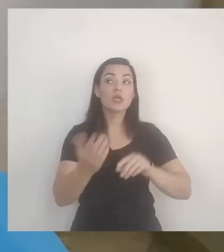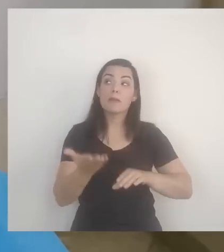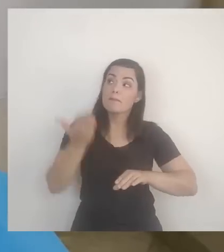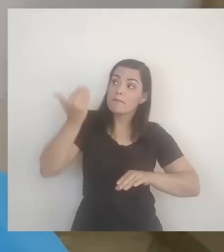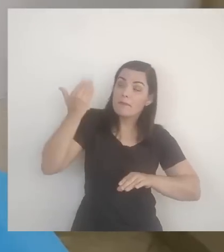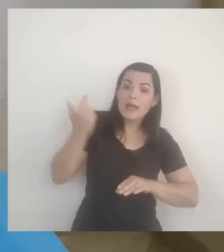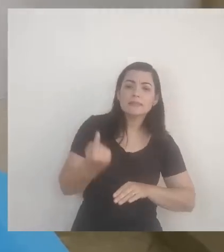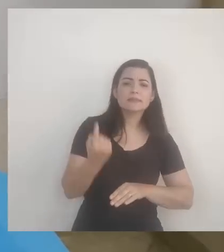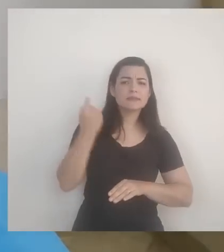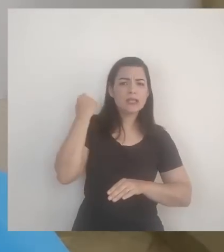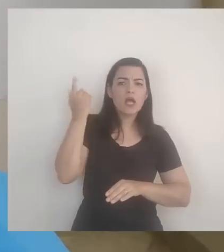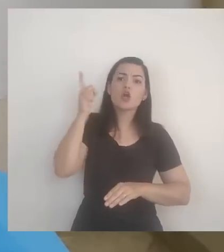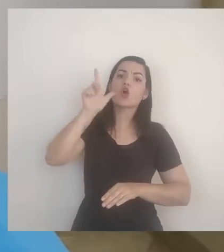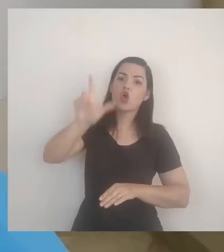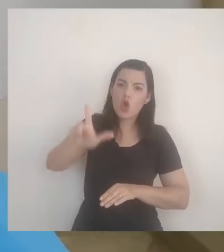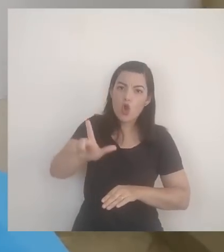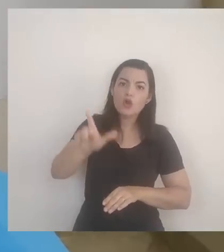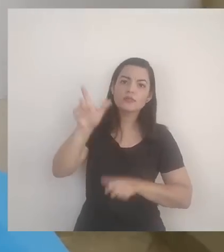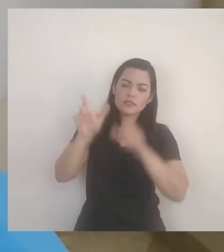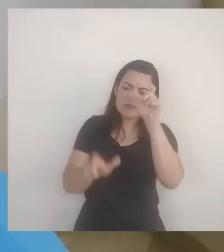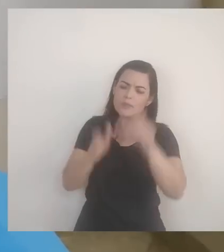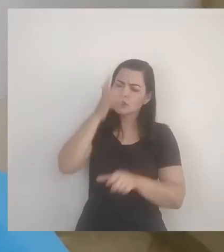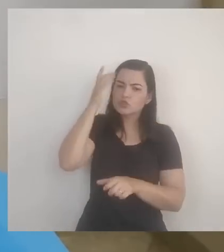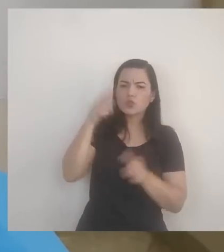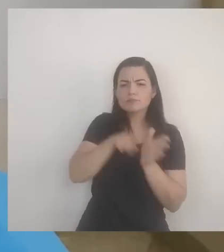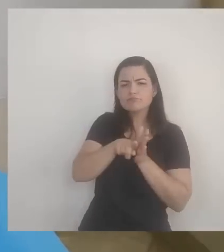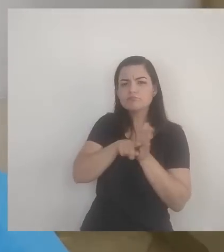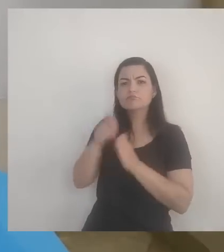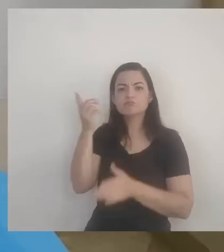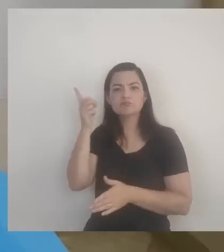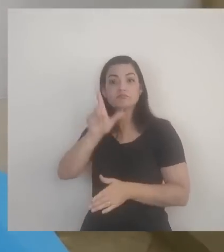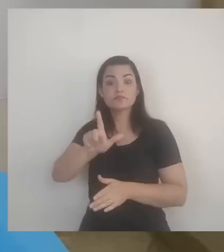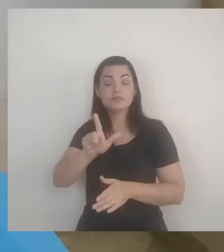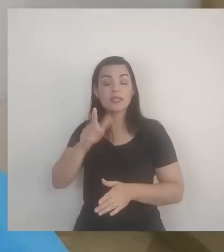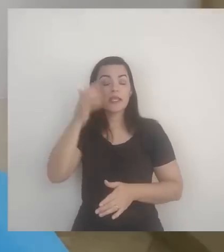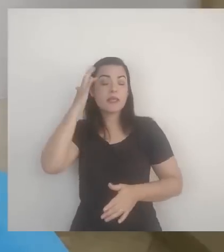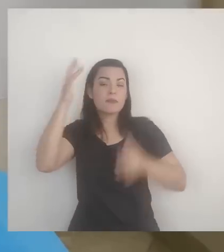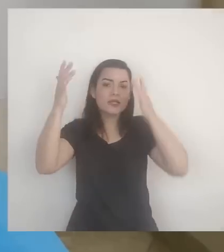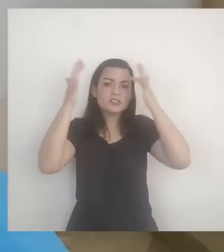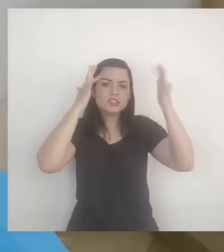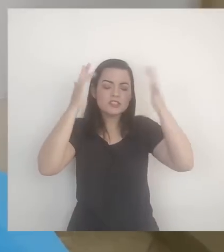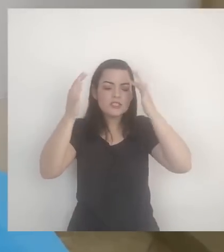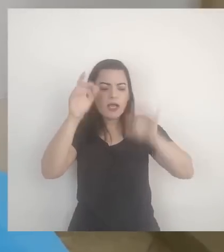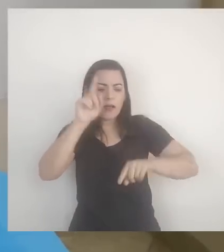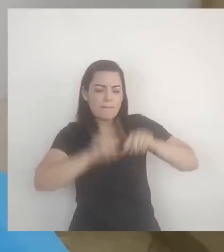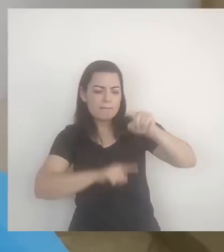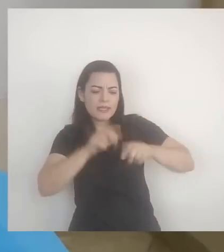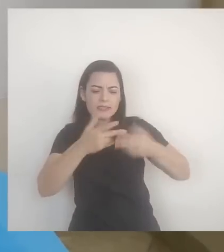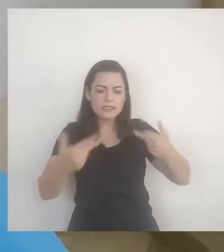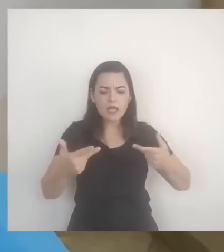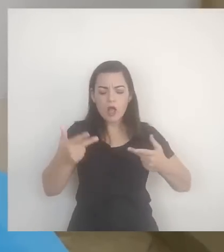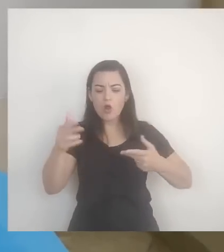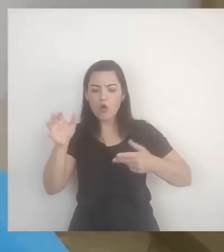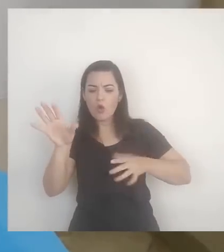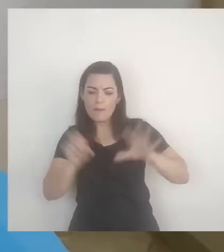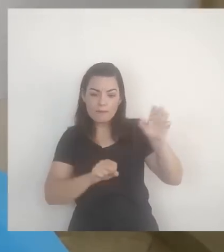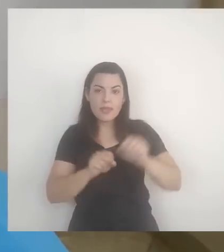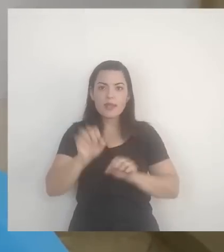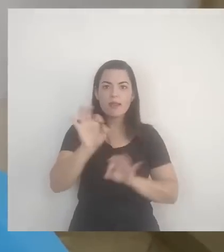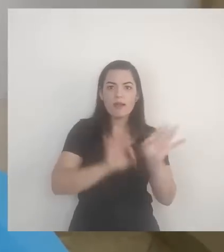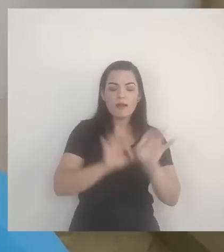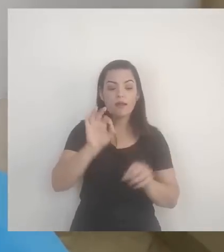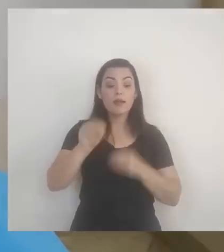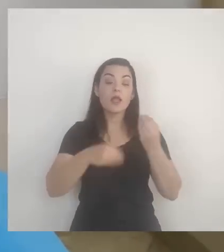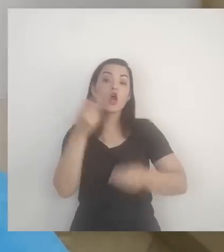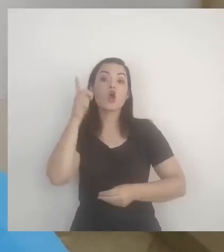com que no passado eles conseguissem elaborar aí diferentes materiais que fariam então com que